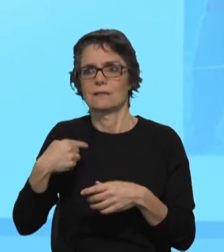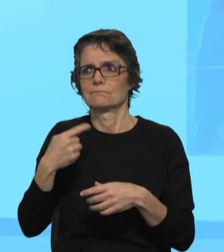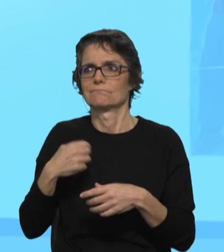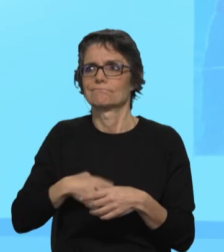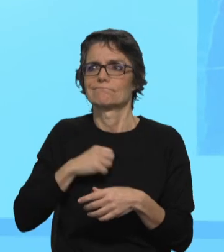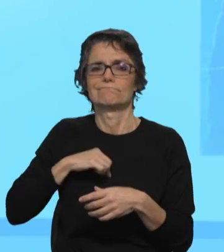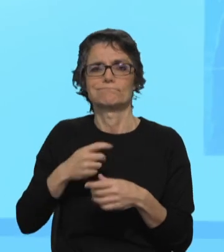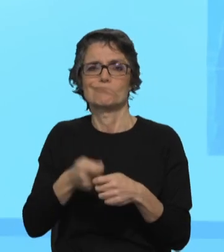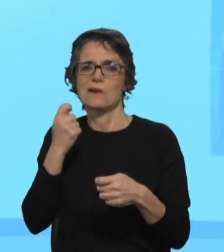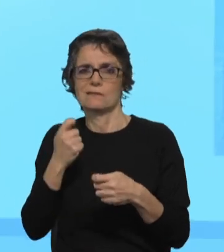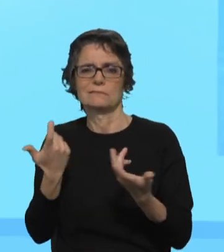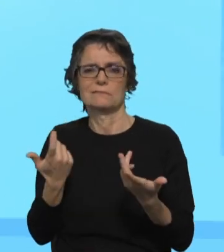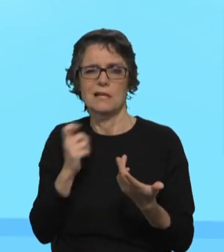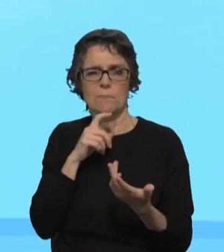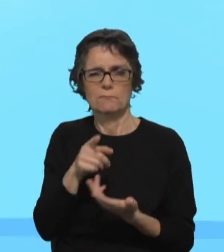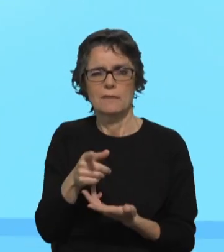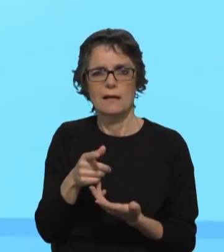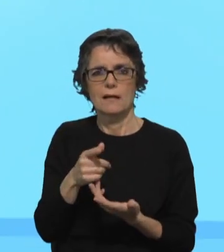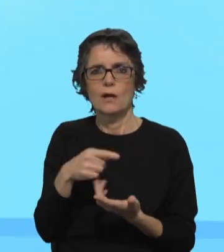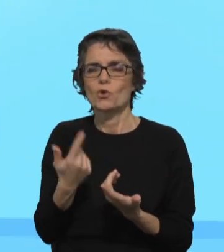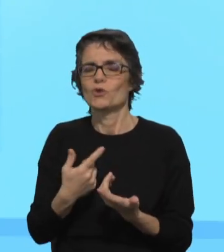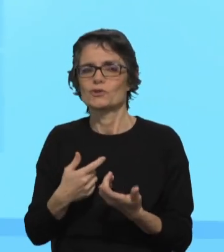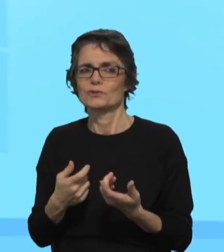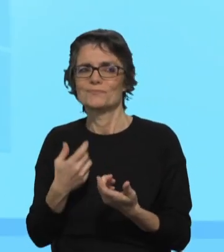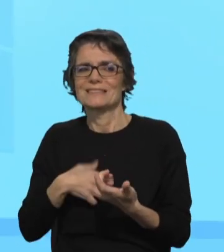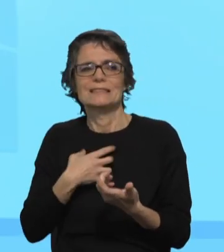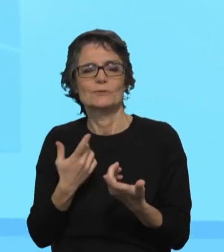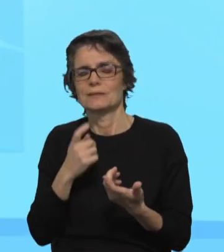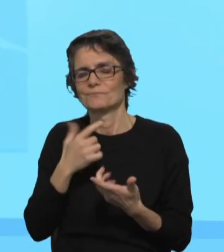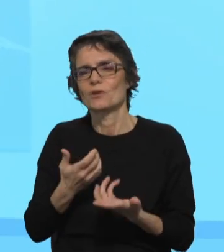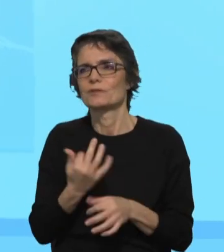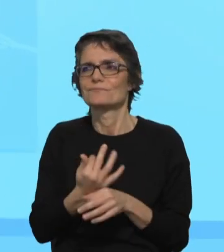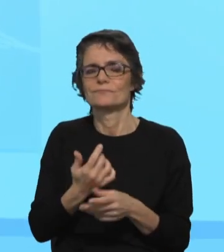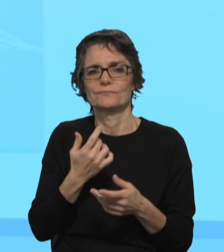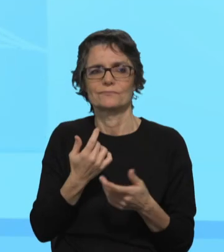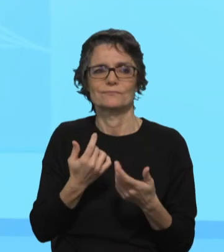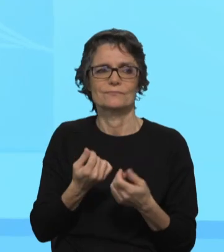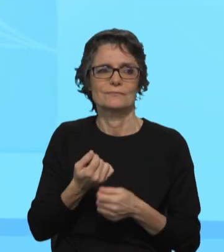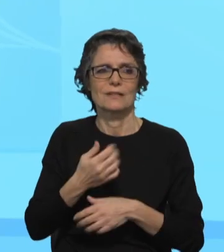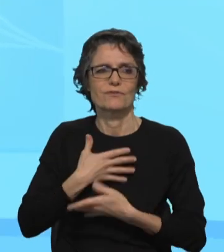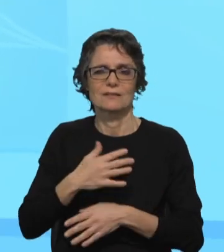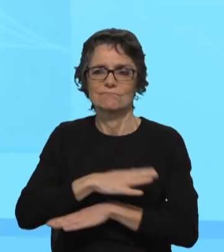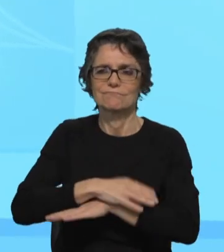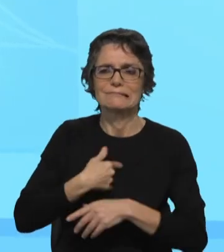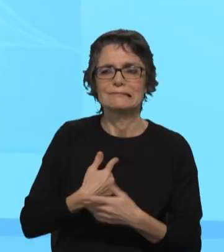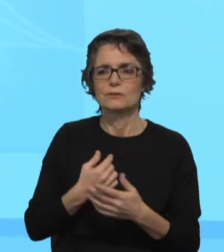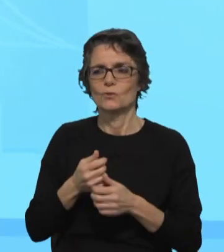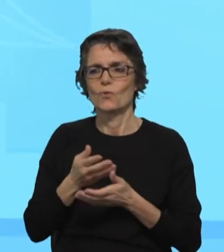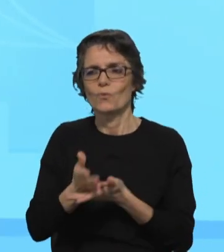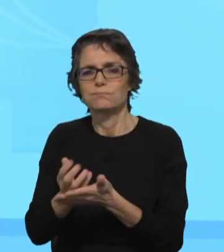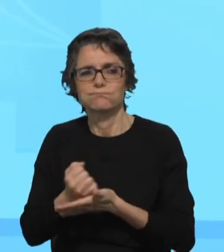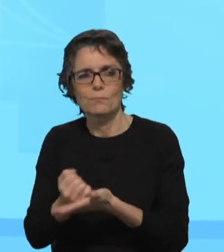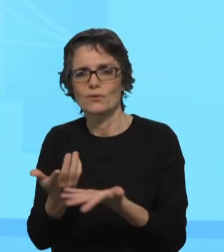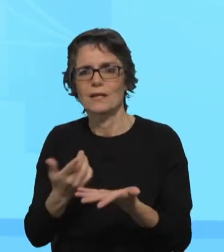em determinada altura da nossa vida, ou não nos sentimos acertados para celebrar o lava-pés ou celebrar aquilo que é o anúncio